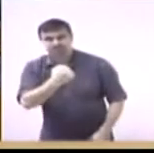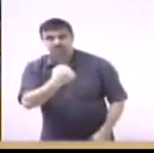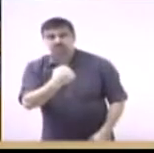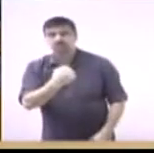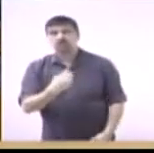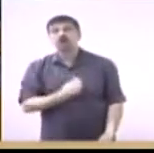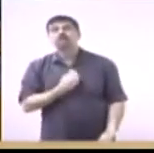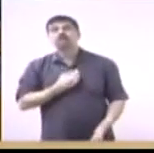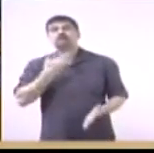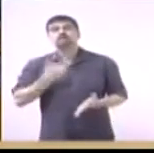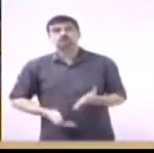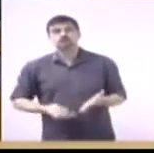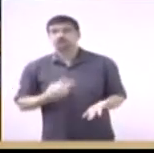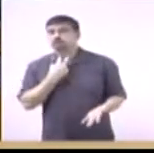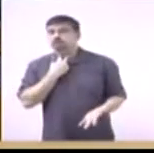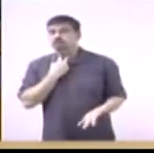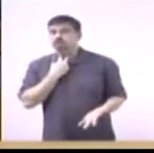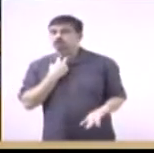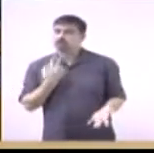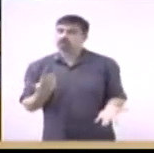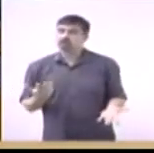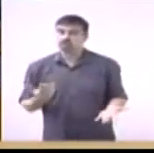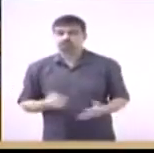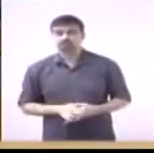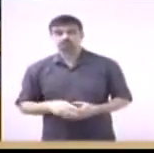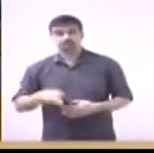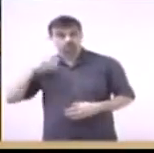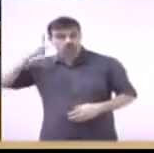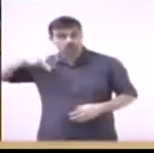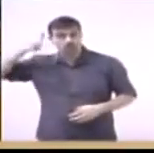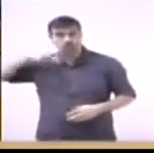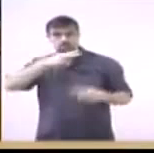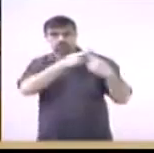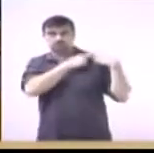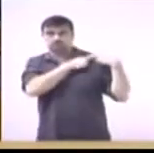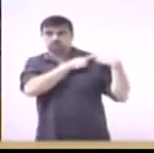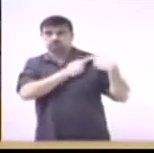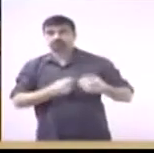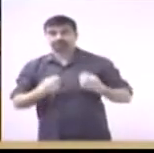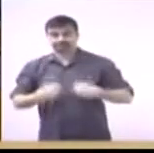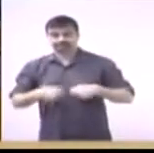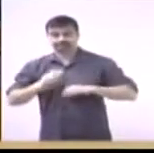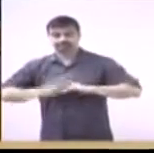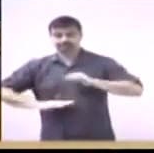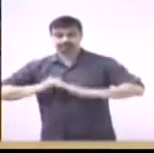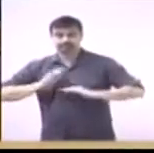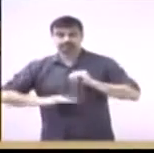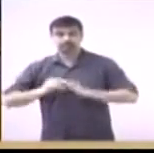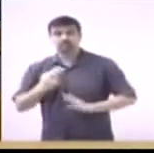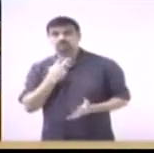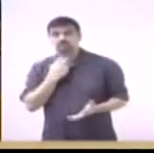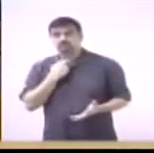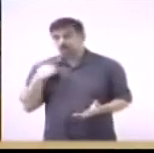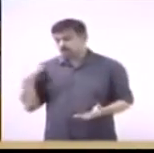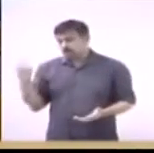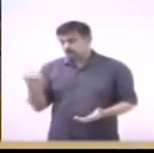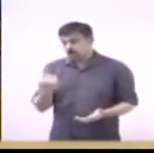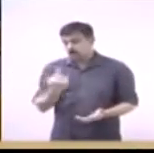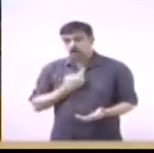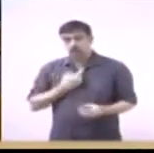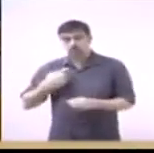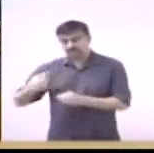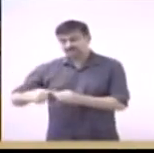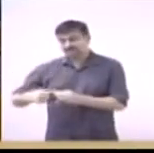uma pessoa. Então, os políticos eles precisam ter mais responsabilidades nos seus atos, para não expor nós que estamos